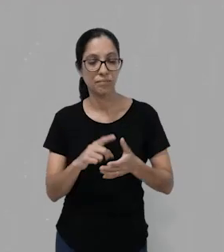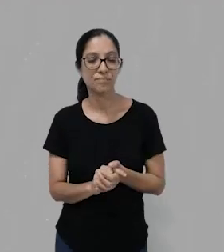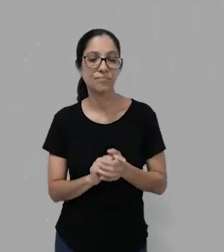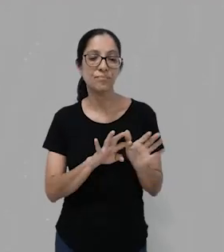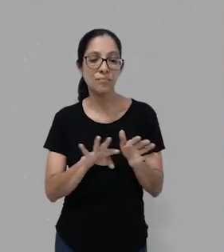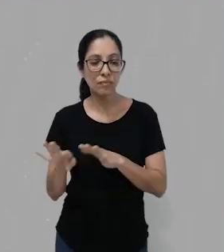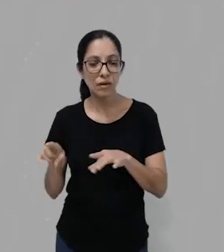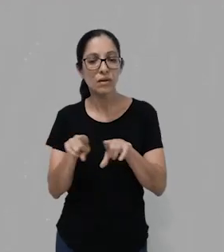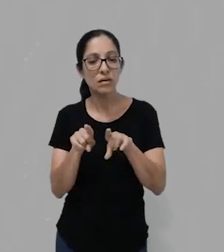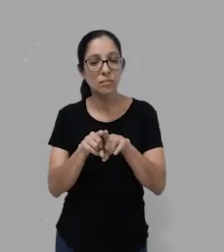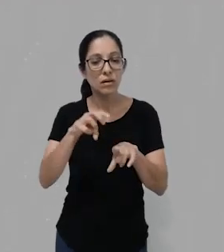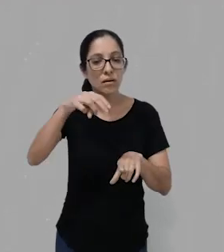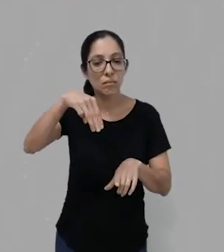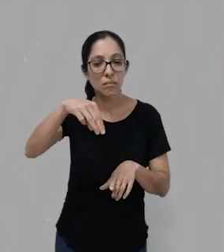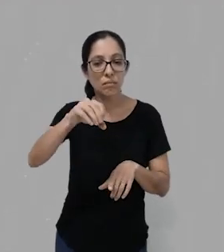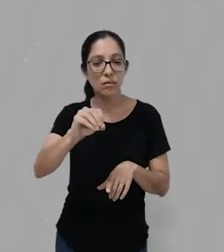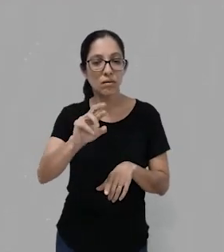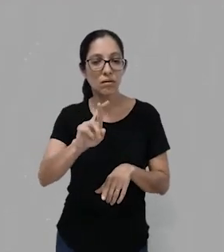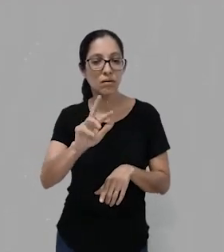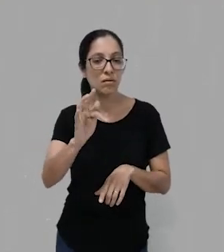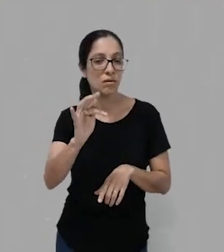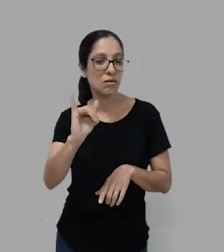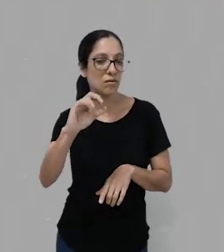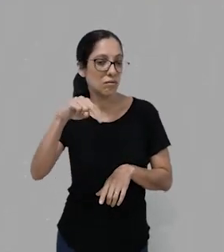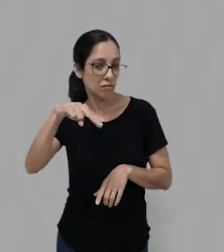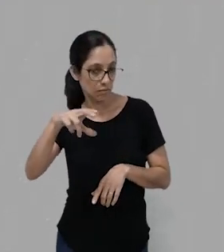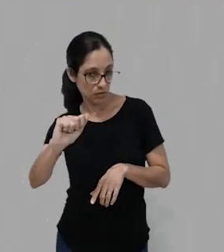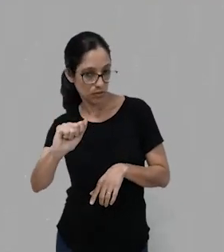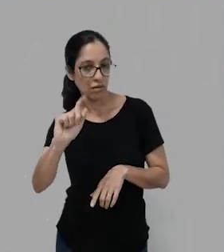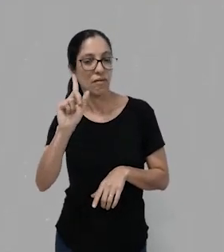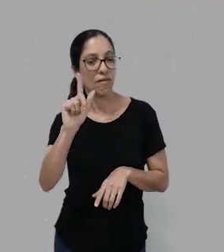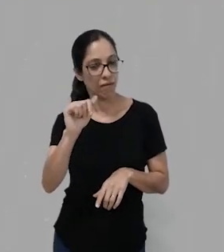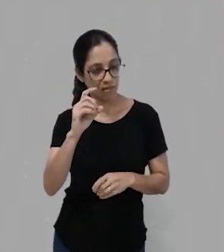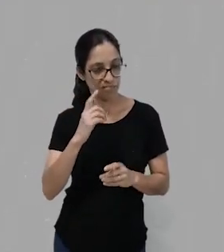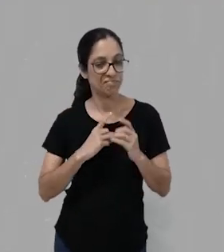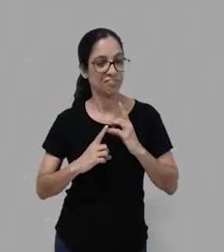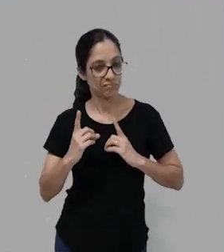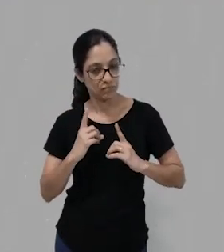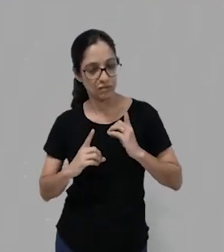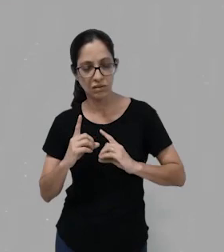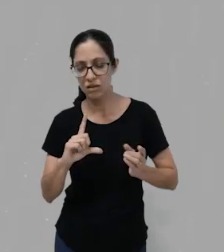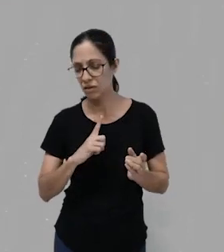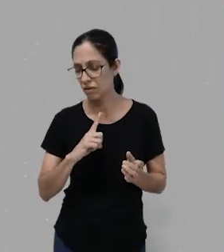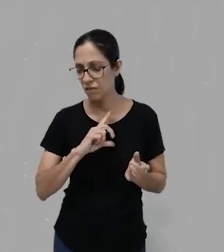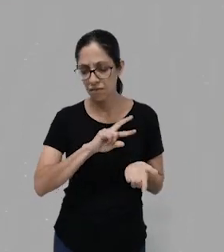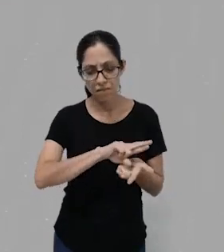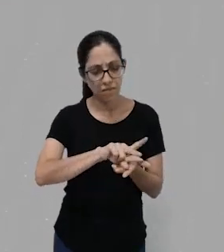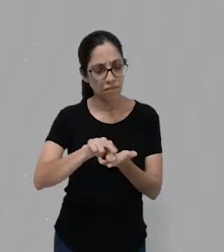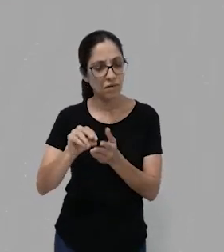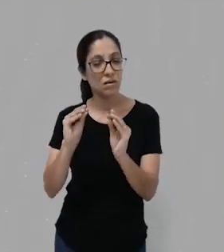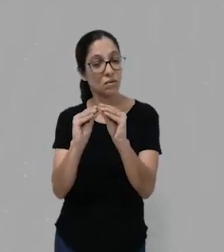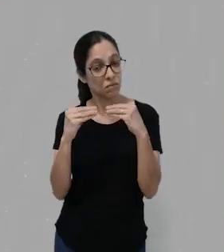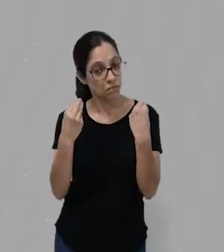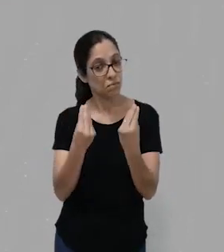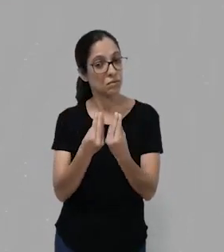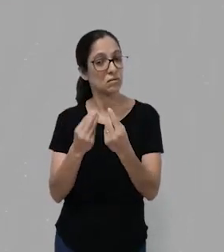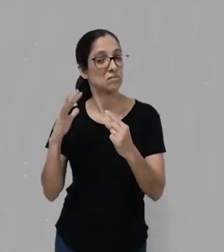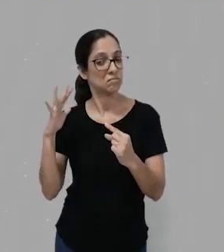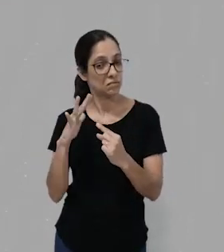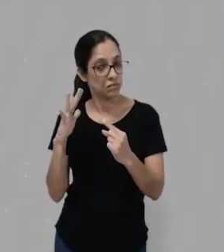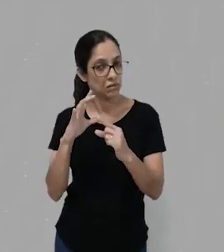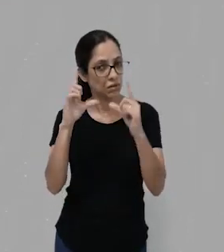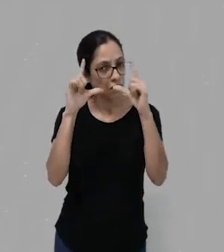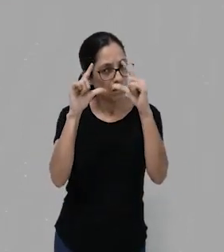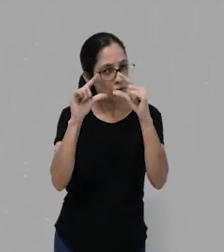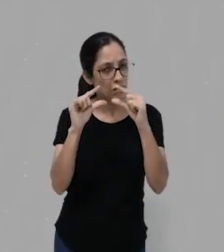é uma droga depressiva, que ela é analgésica. Tem várias substâncias aí que causam esses efeitos aí, que